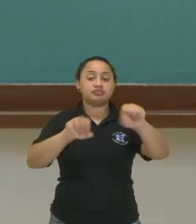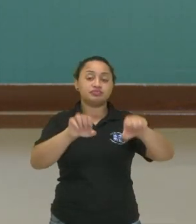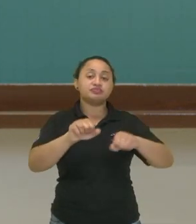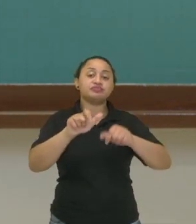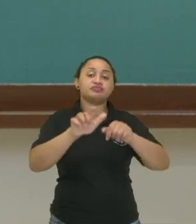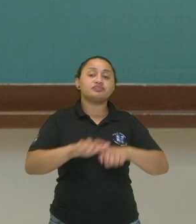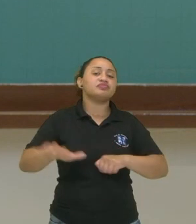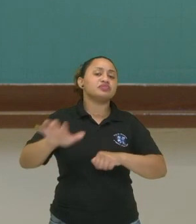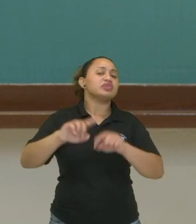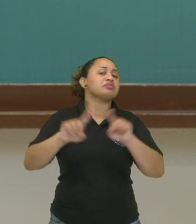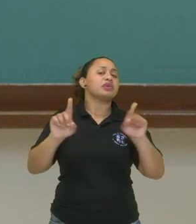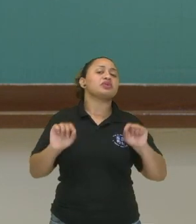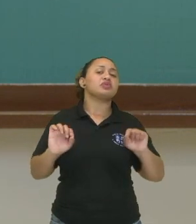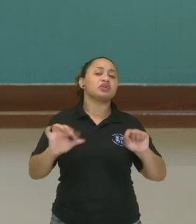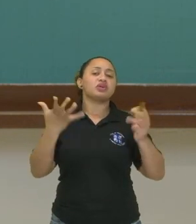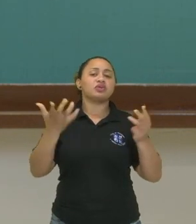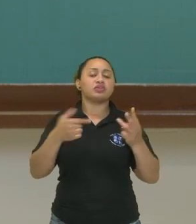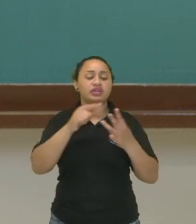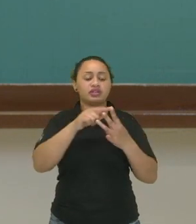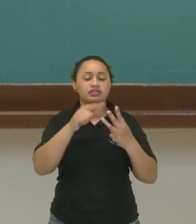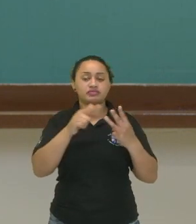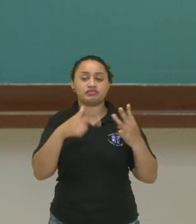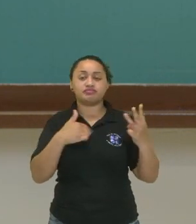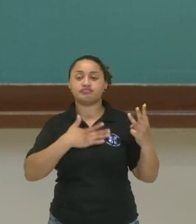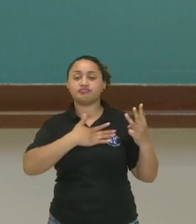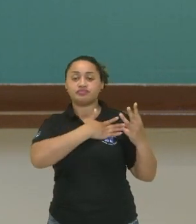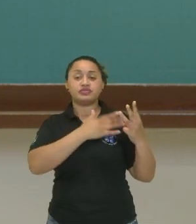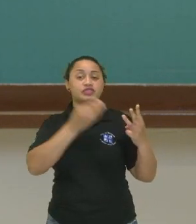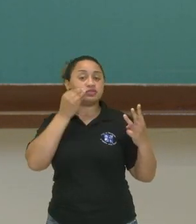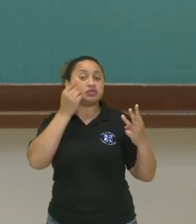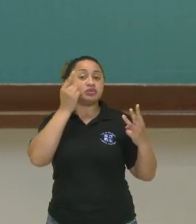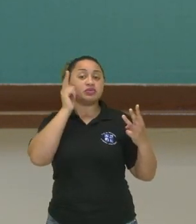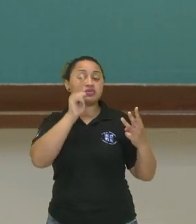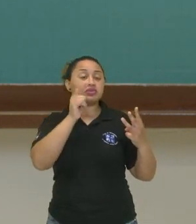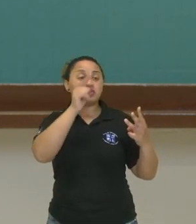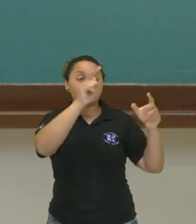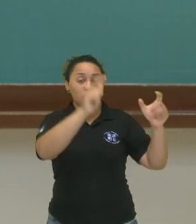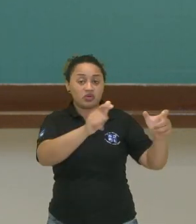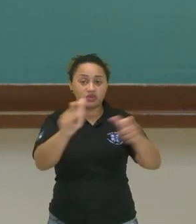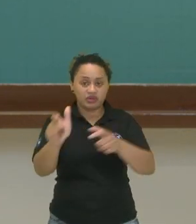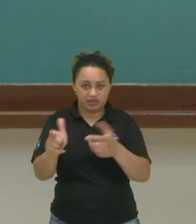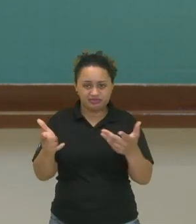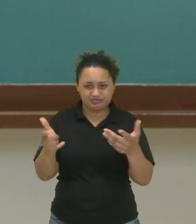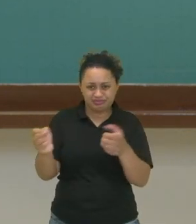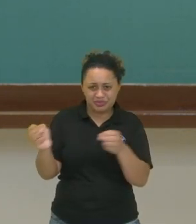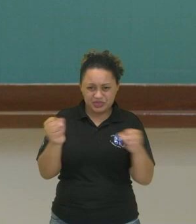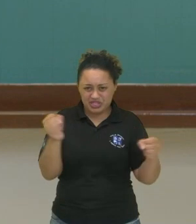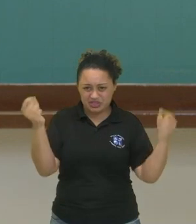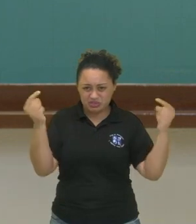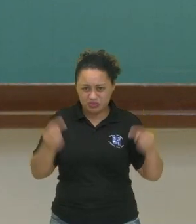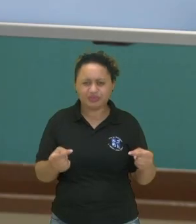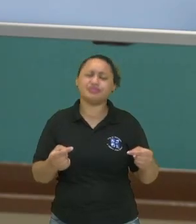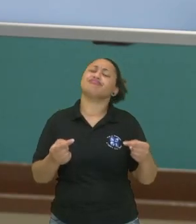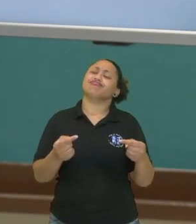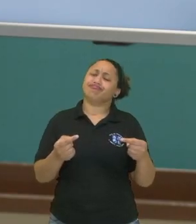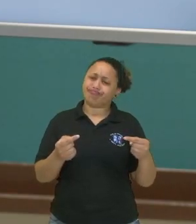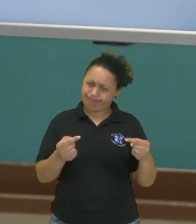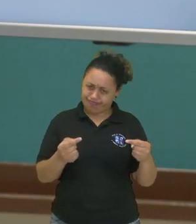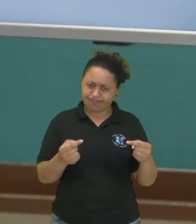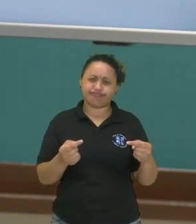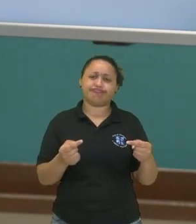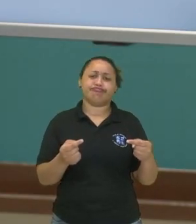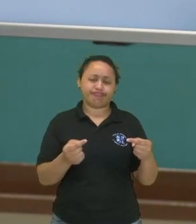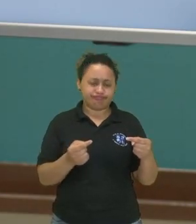acontecer com 3 generais tentando dominar o mesmo território? Vai dar disputa de poder ou não? E como deu?